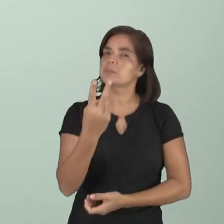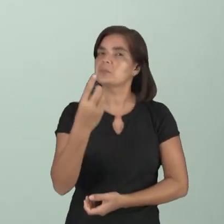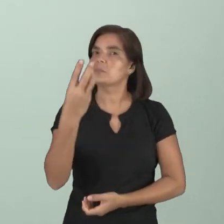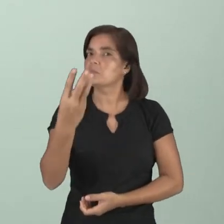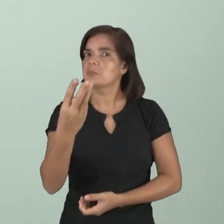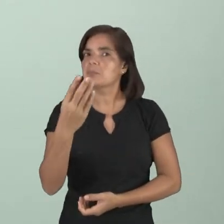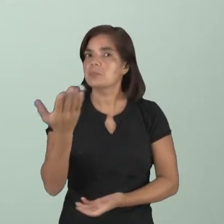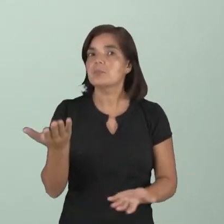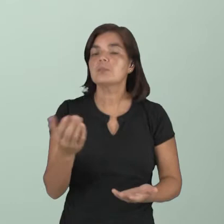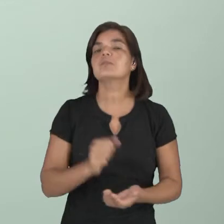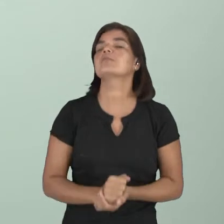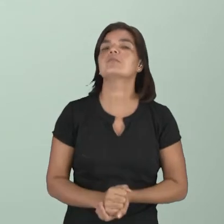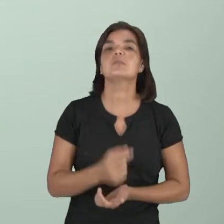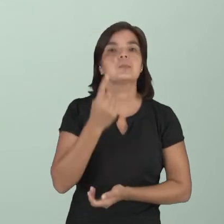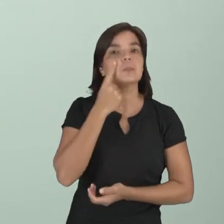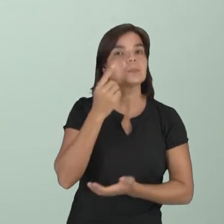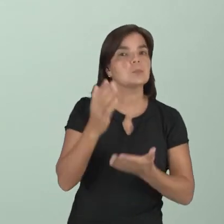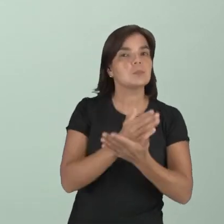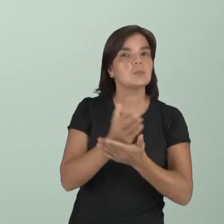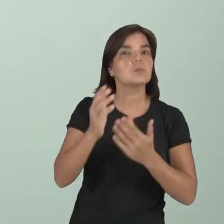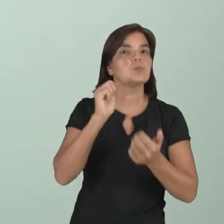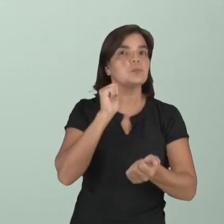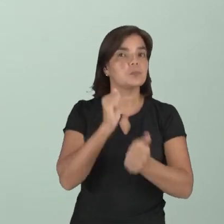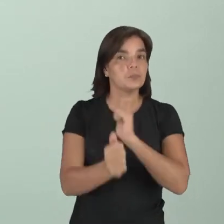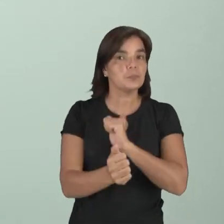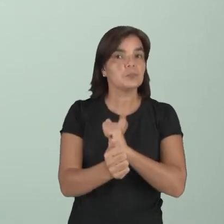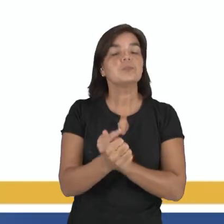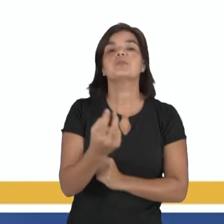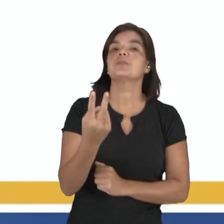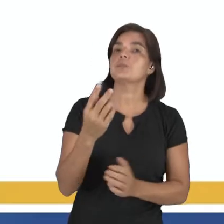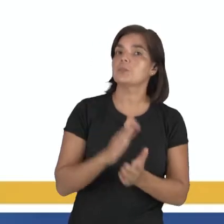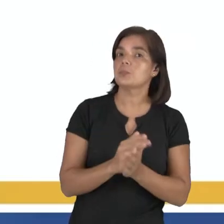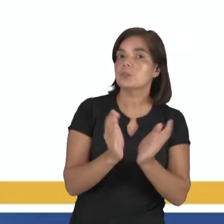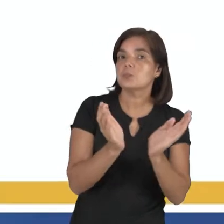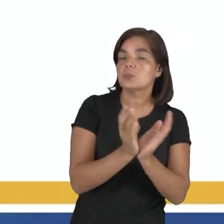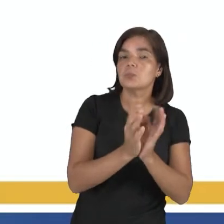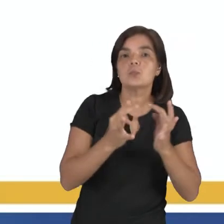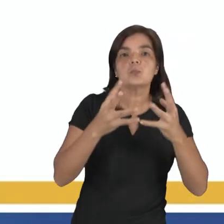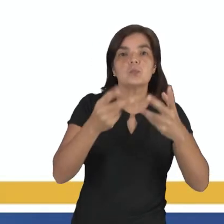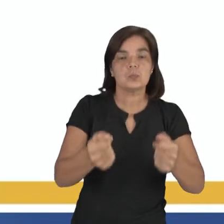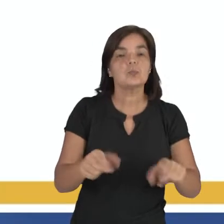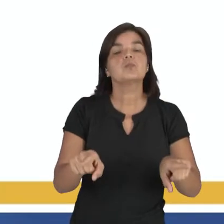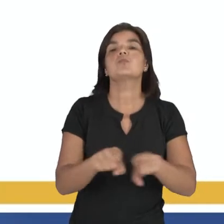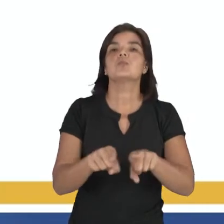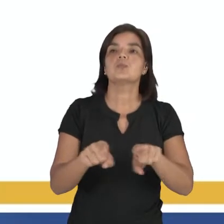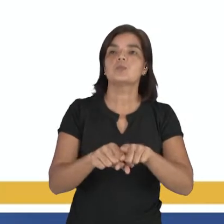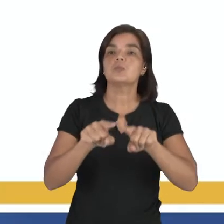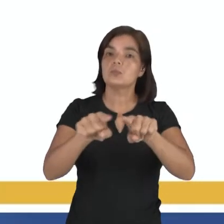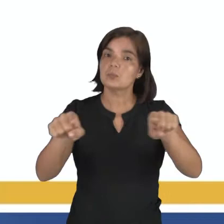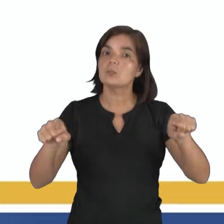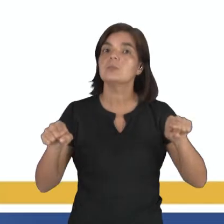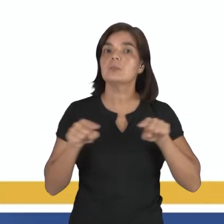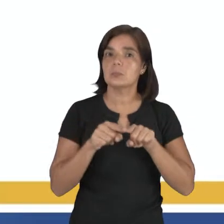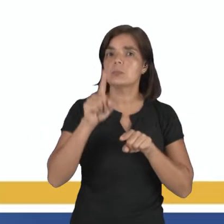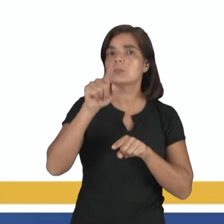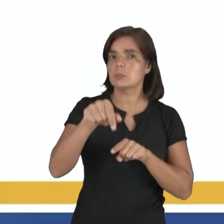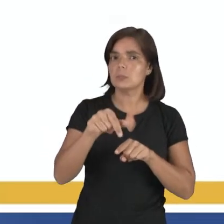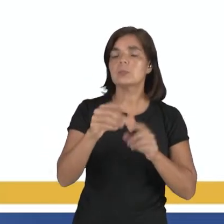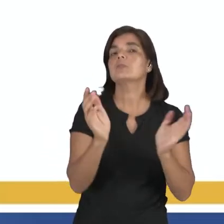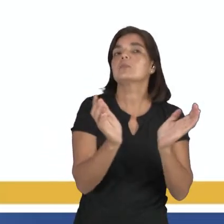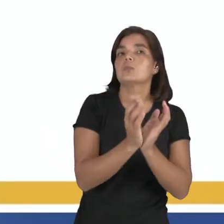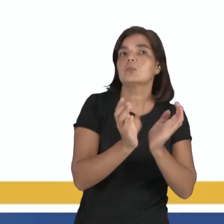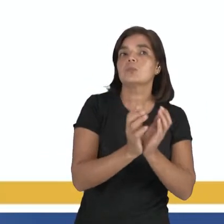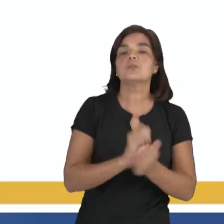2, 3, as equipes. Vamos verificar alguns esportes coletivos. Todos os esportes de quadra, eles são coletivos.